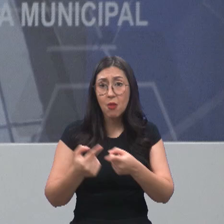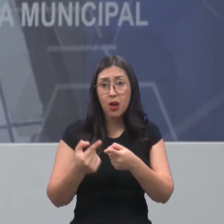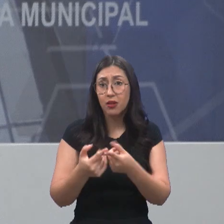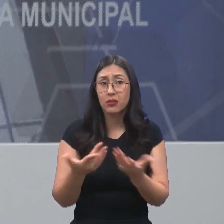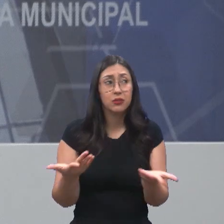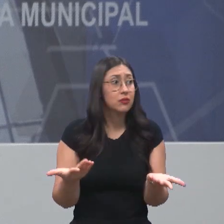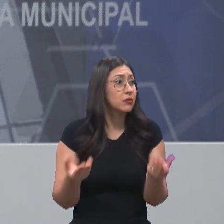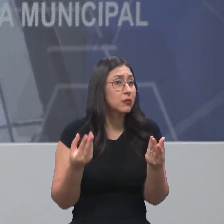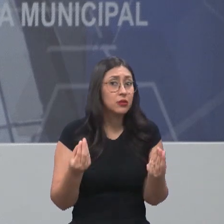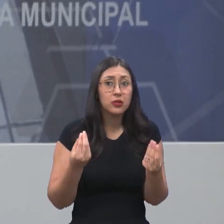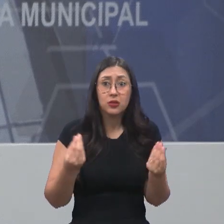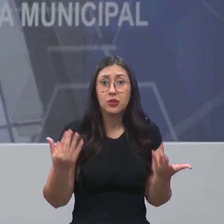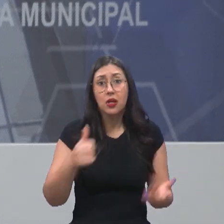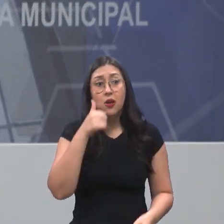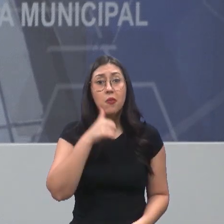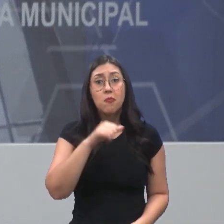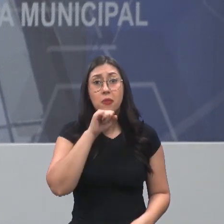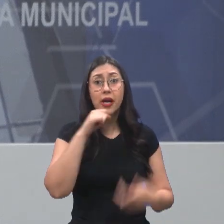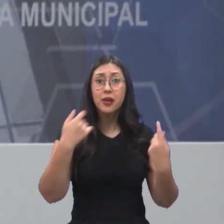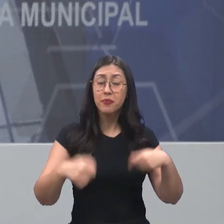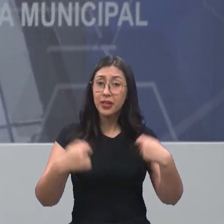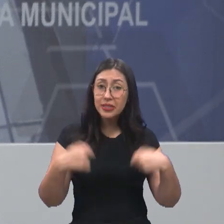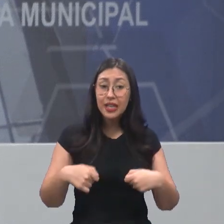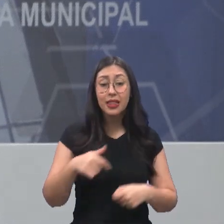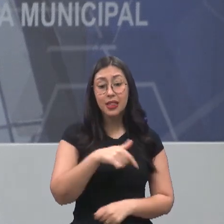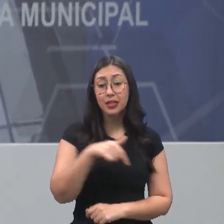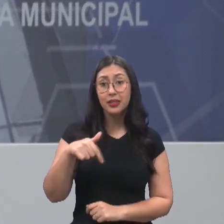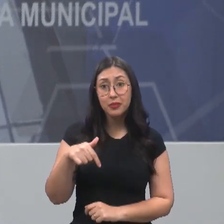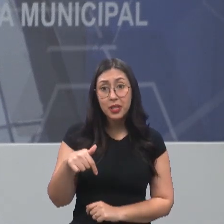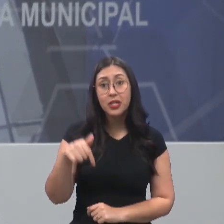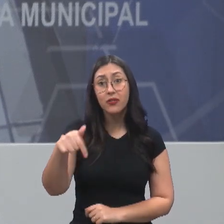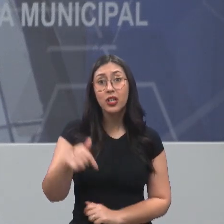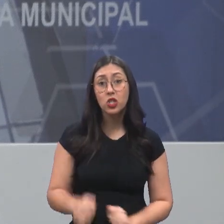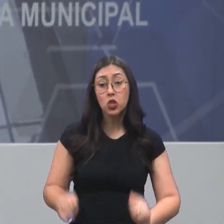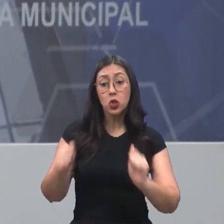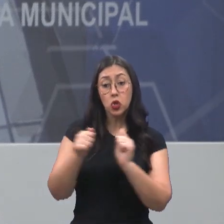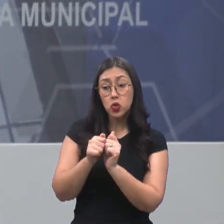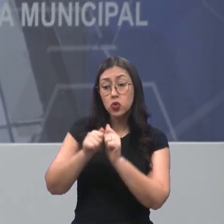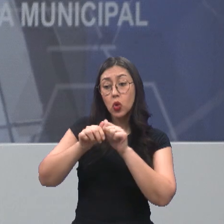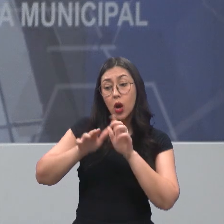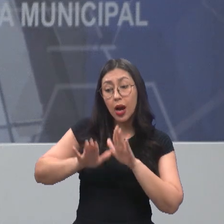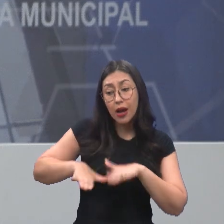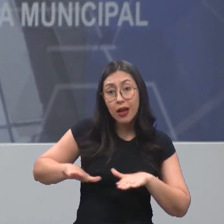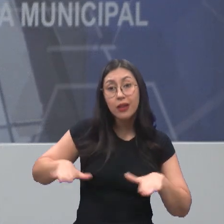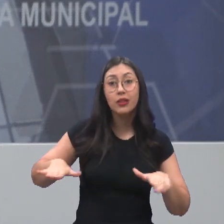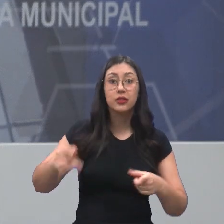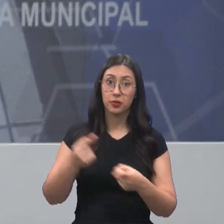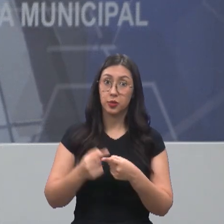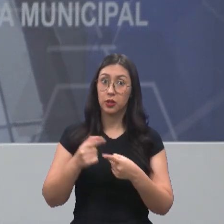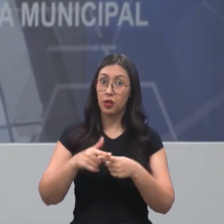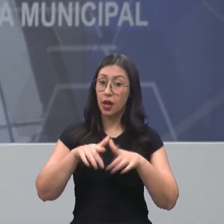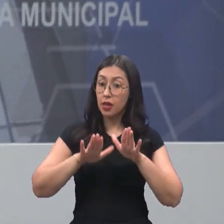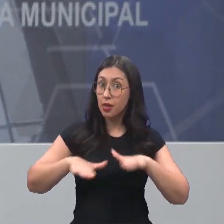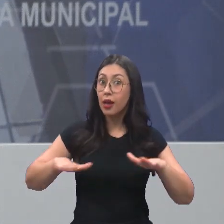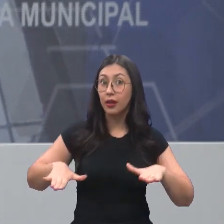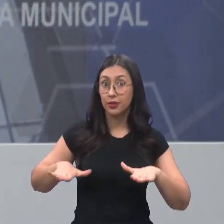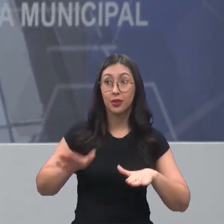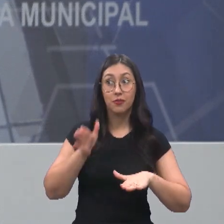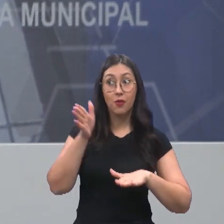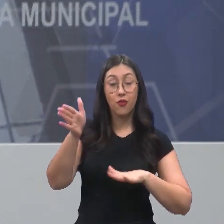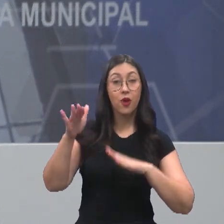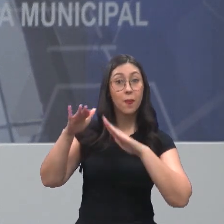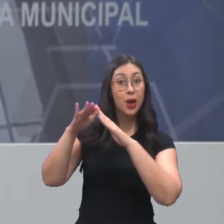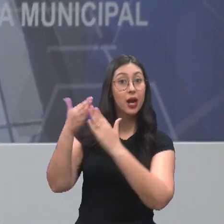inaceitável. A mãe ter que, na semana seguinte, levar as crianças, e isso porque as crianças tinham aula,